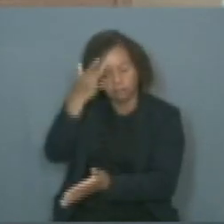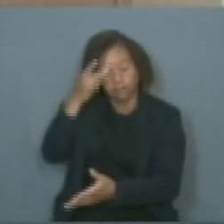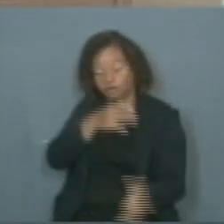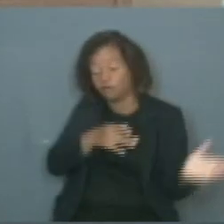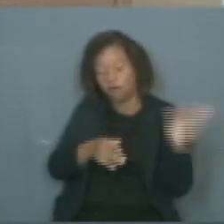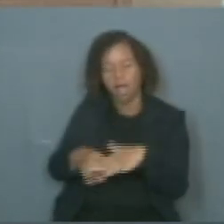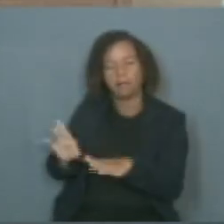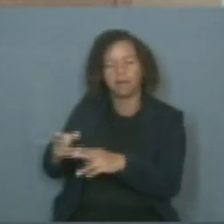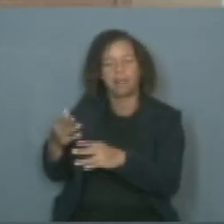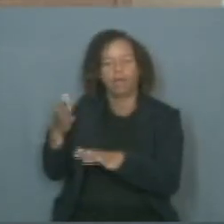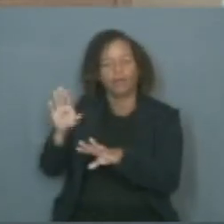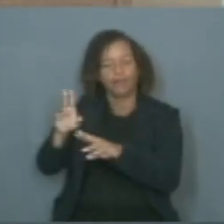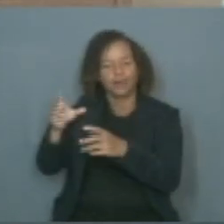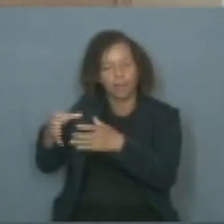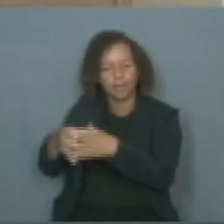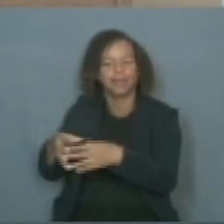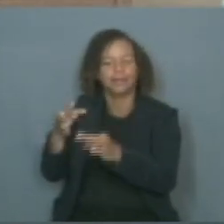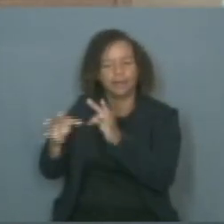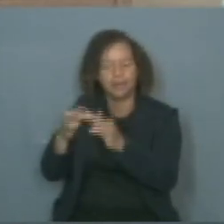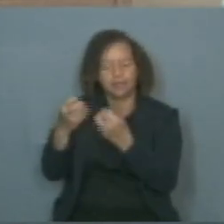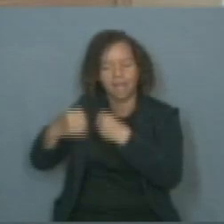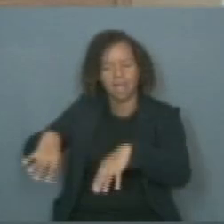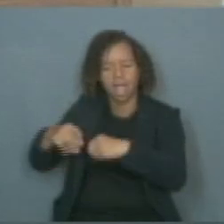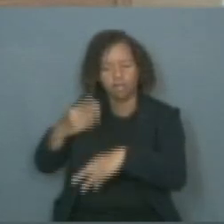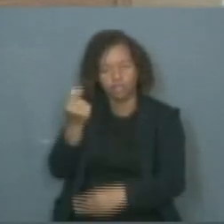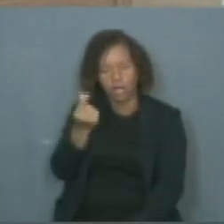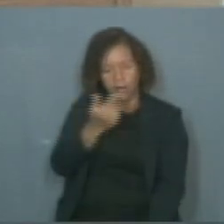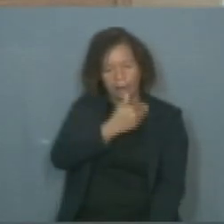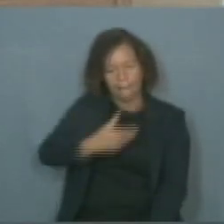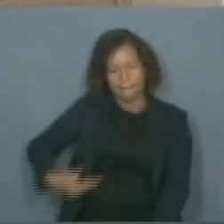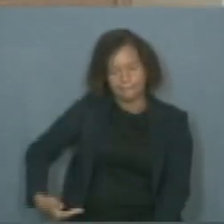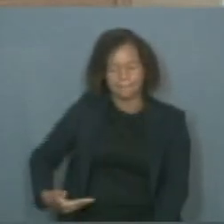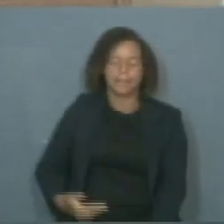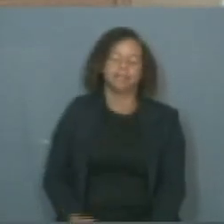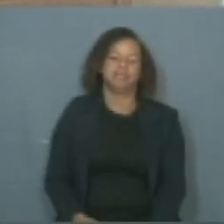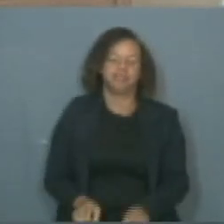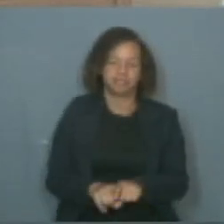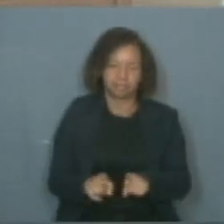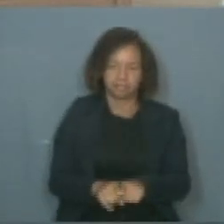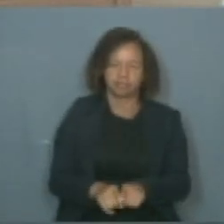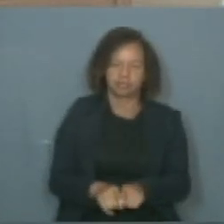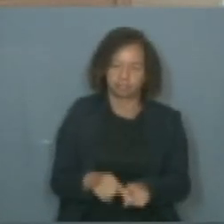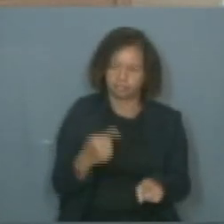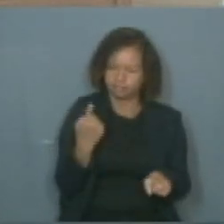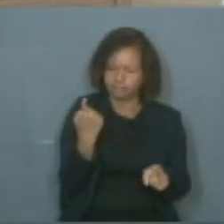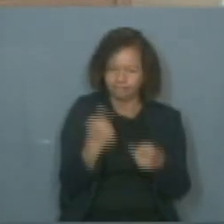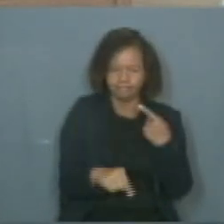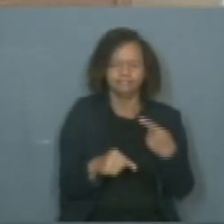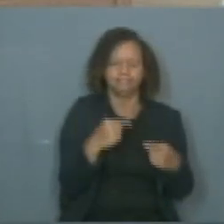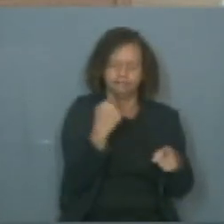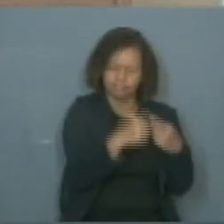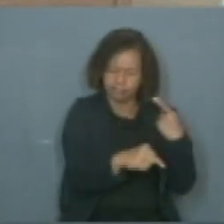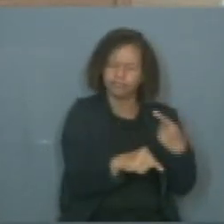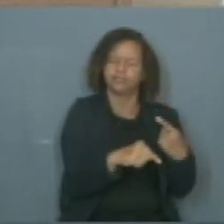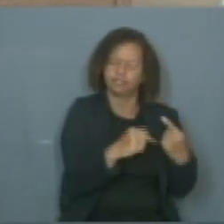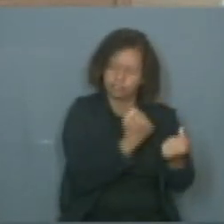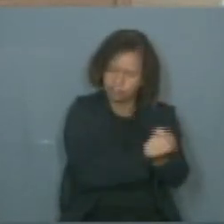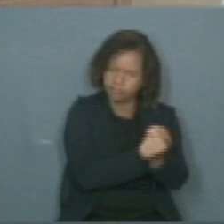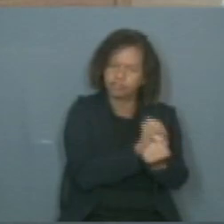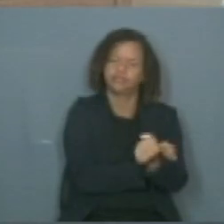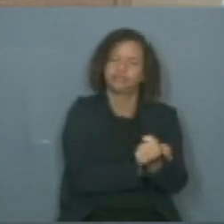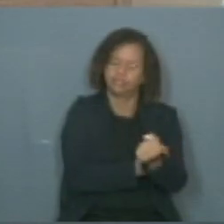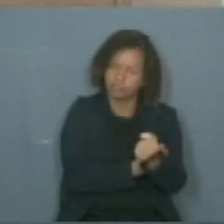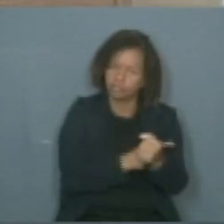onde está sendo gasto dinheiro público. E outra coisa, o combate ao abuso de droga deve ser feito com base em